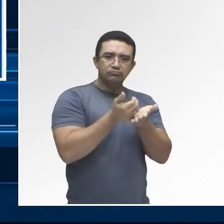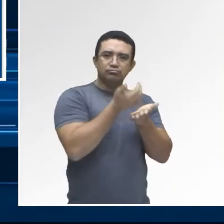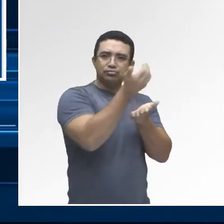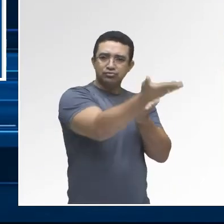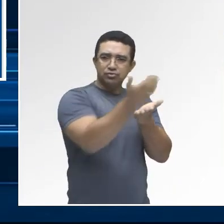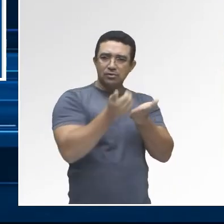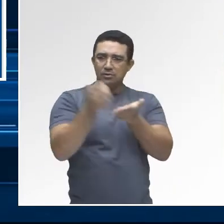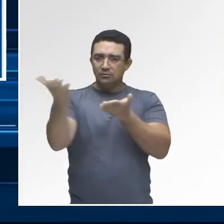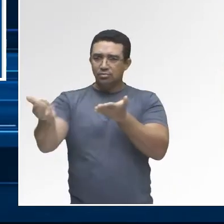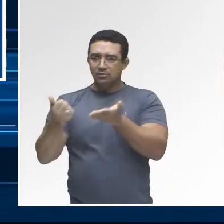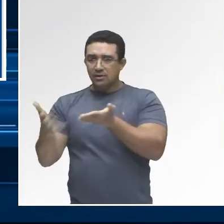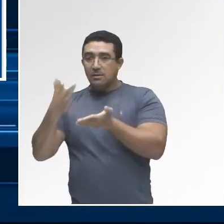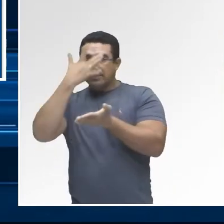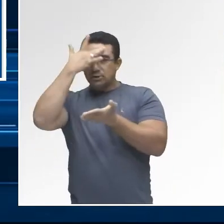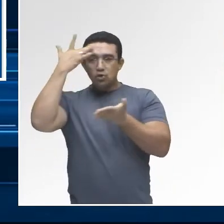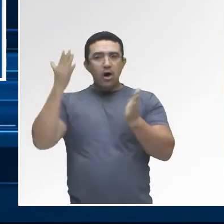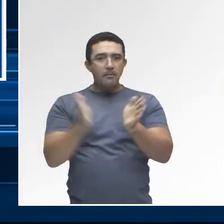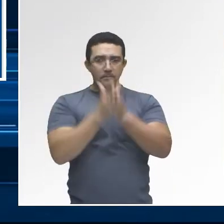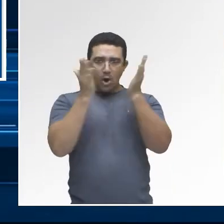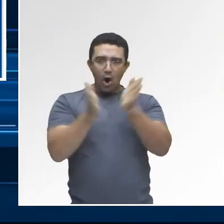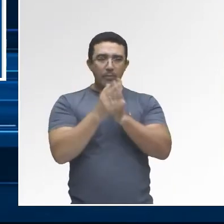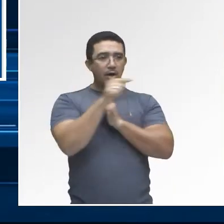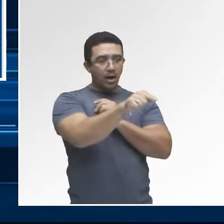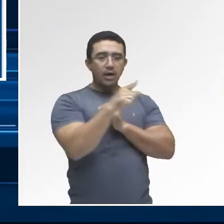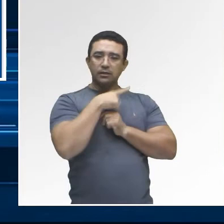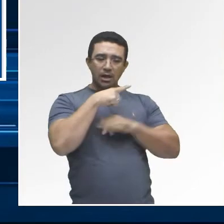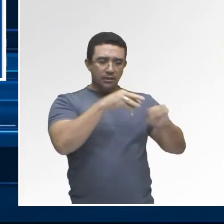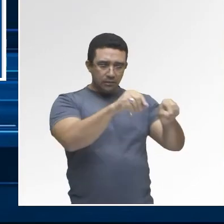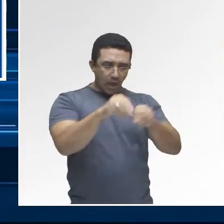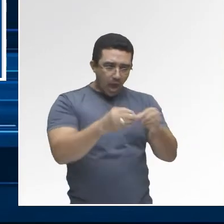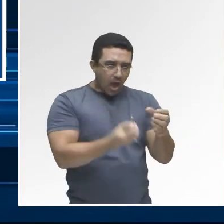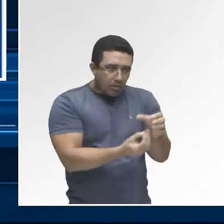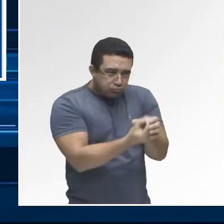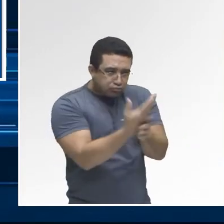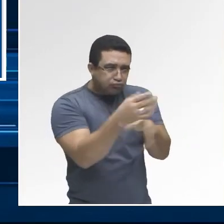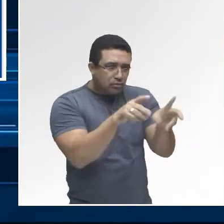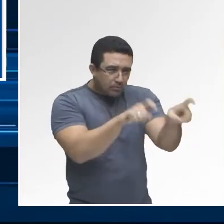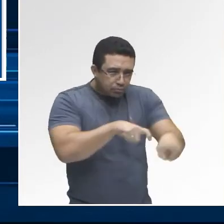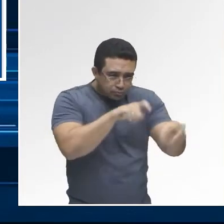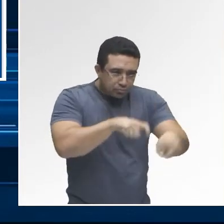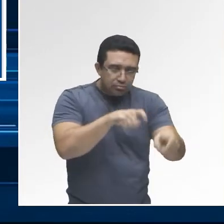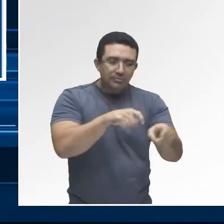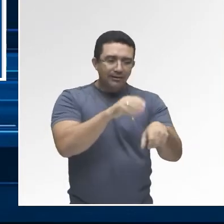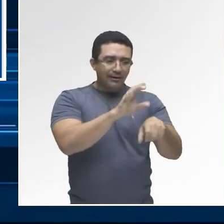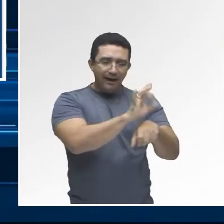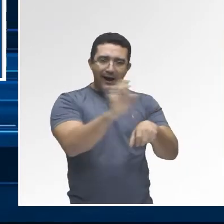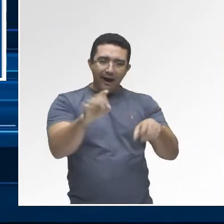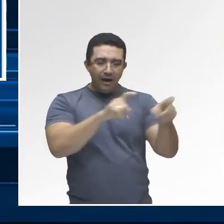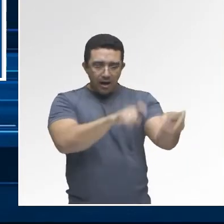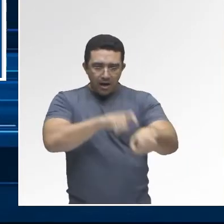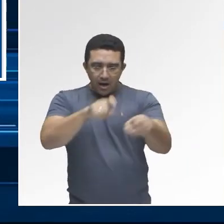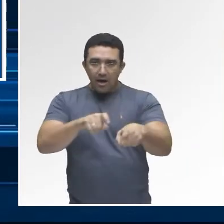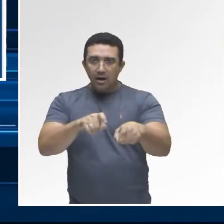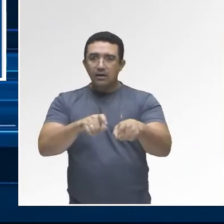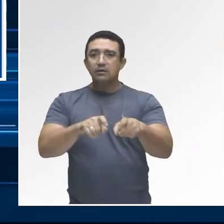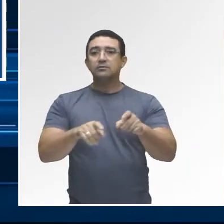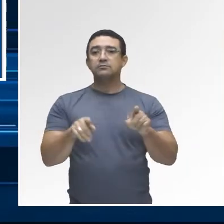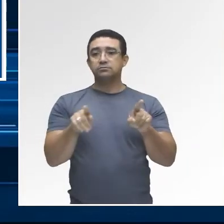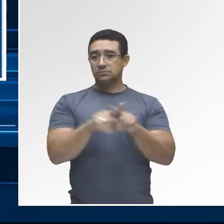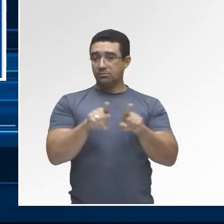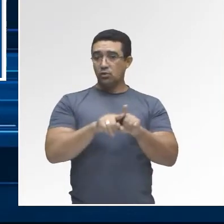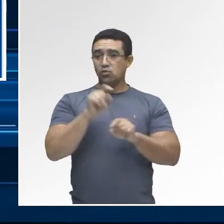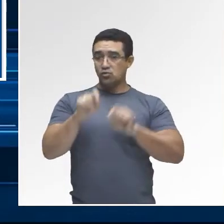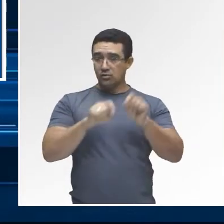tenham onde trabalhar, para que eles possam produzir também. É claro que isso vai gerar oposição dos patrícios e